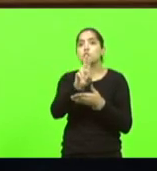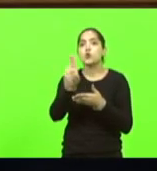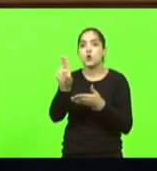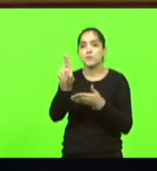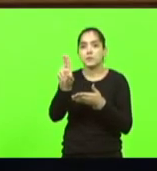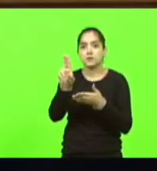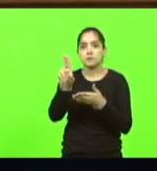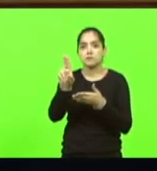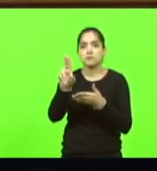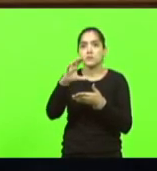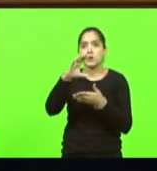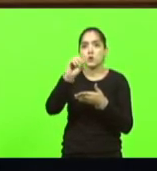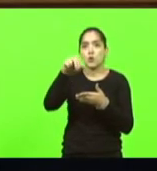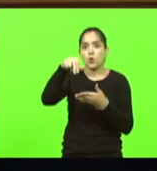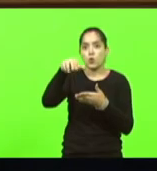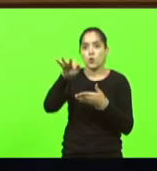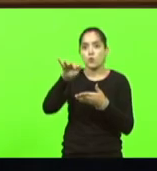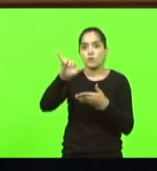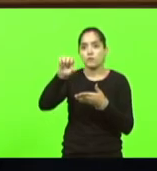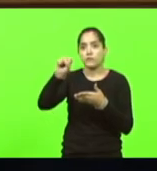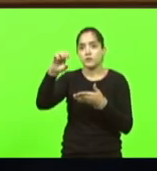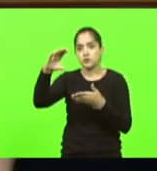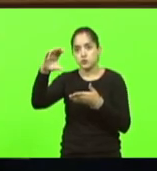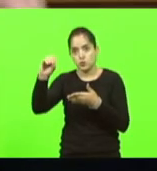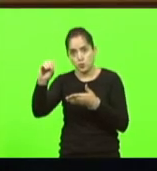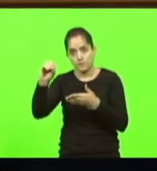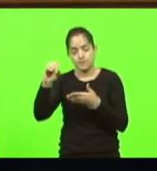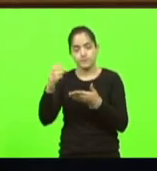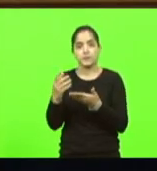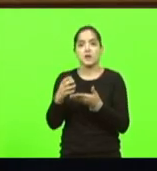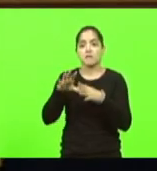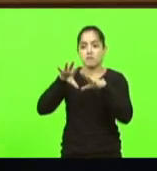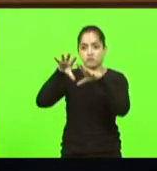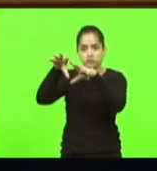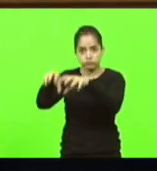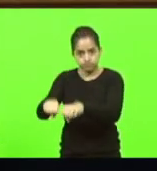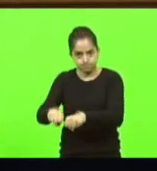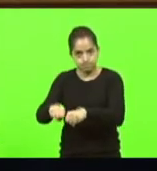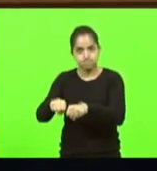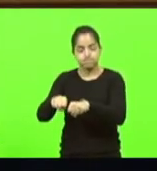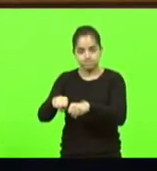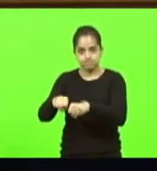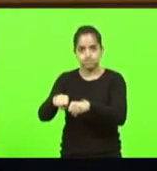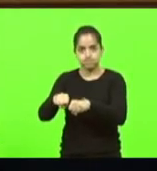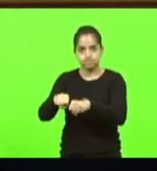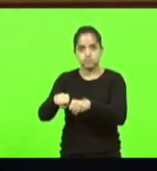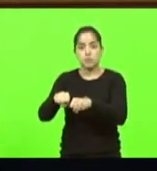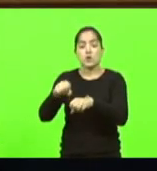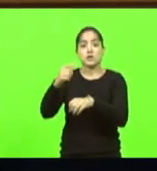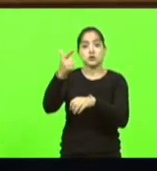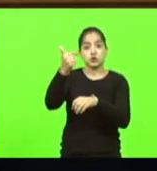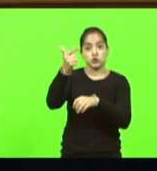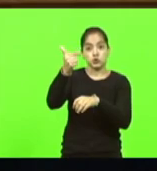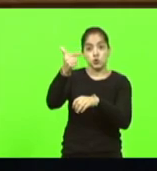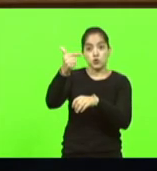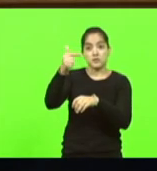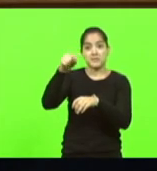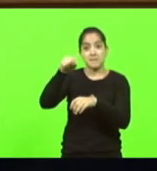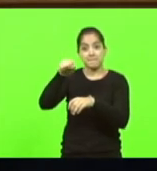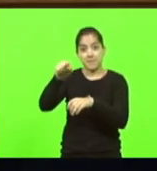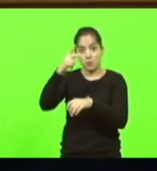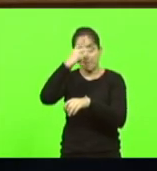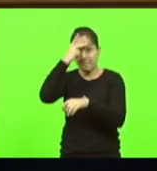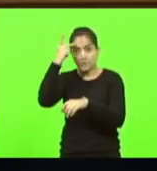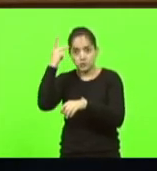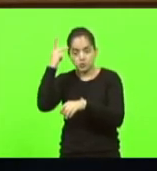é Confisco eles vão avançar na folha de 12 mil pessoas o que